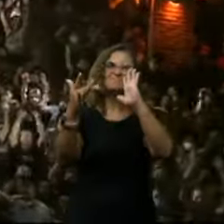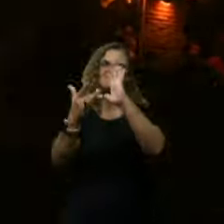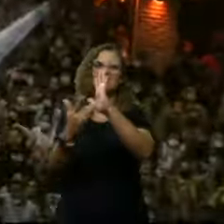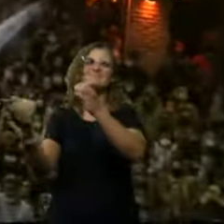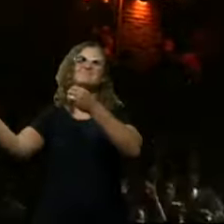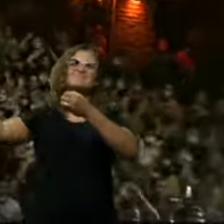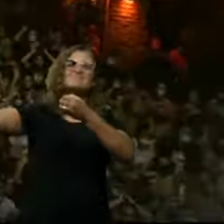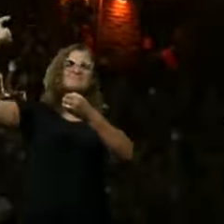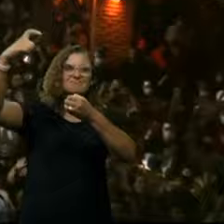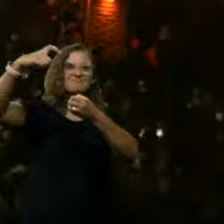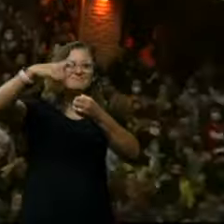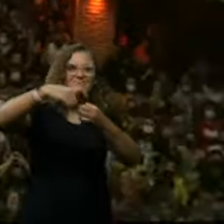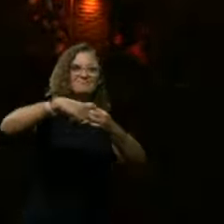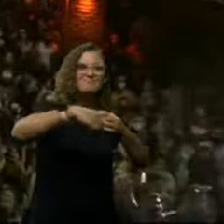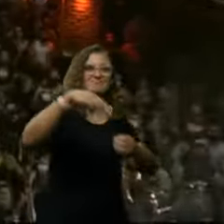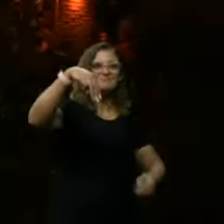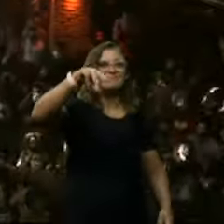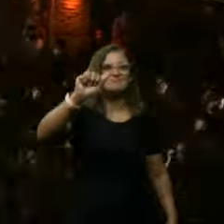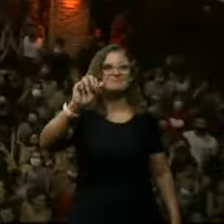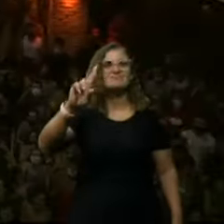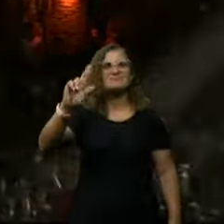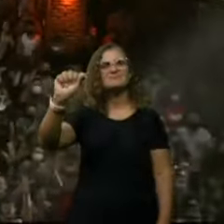E aí